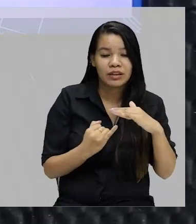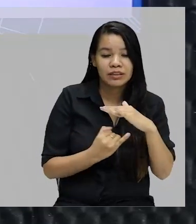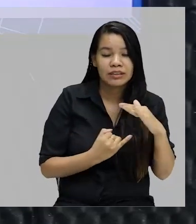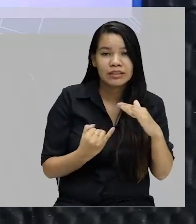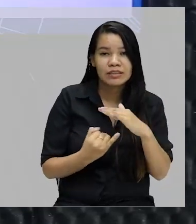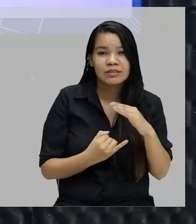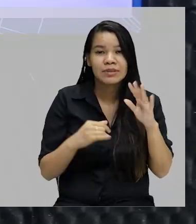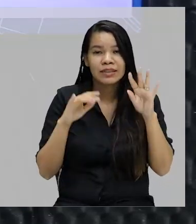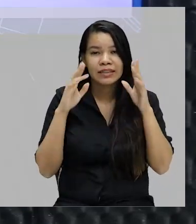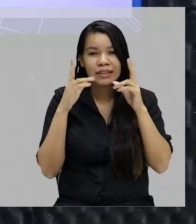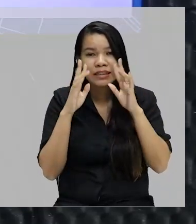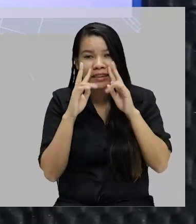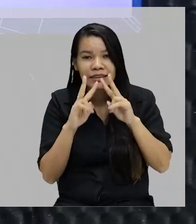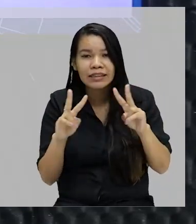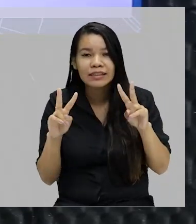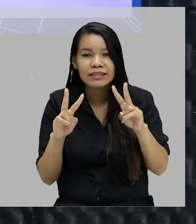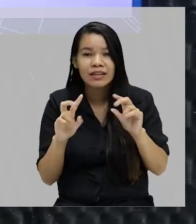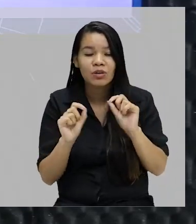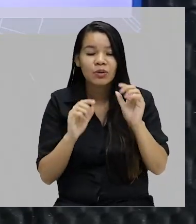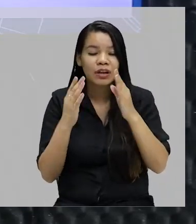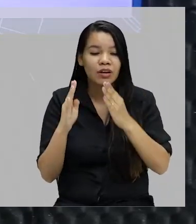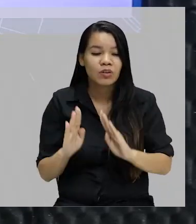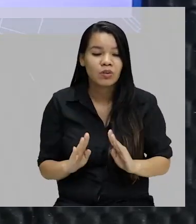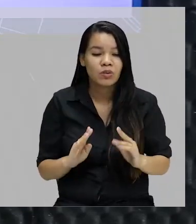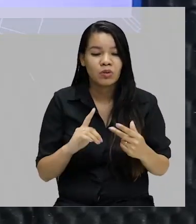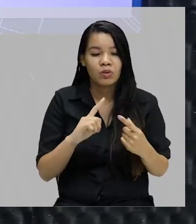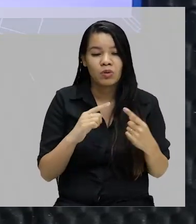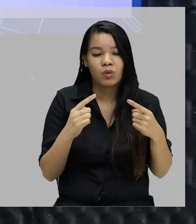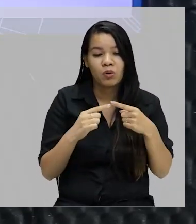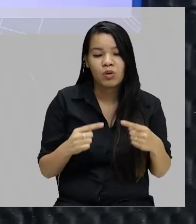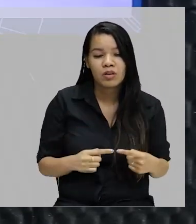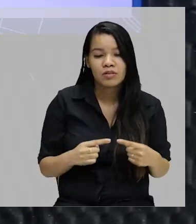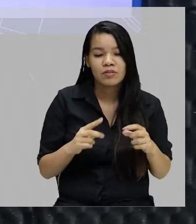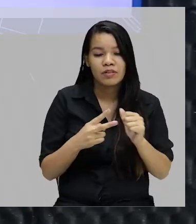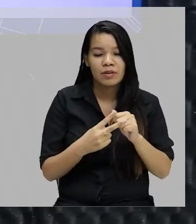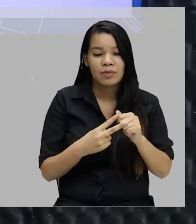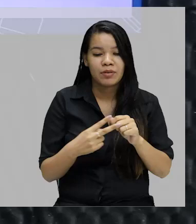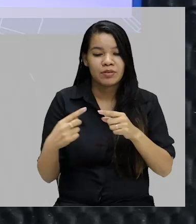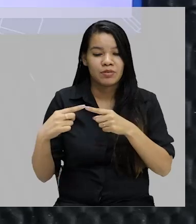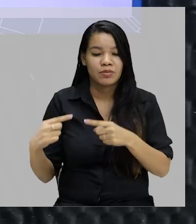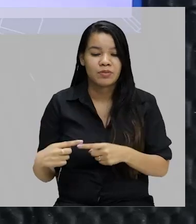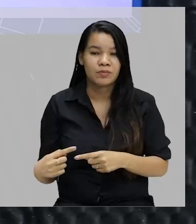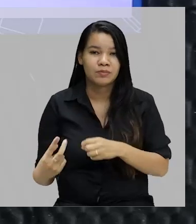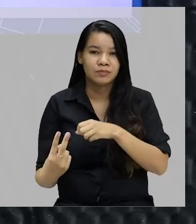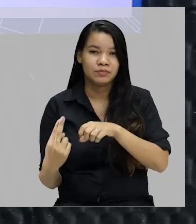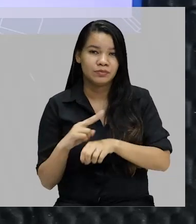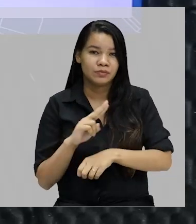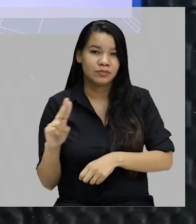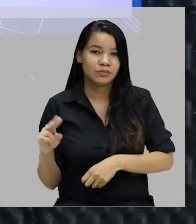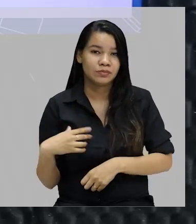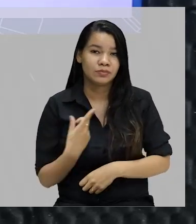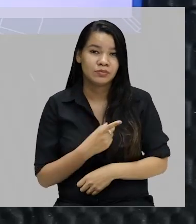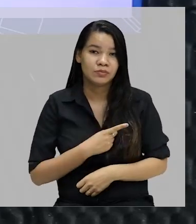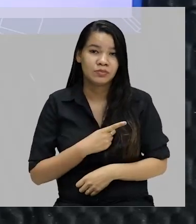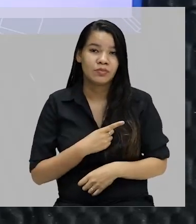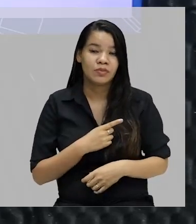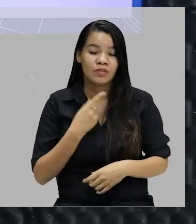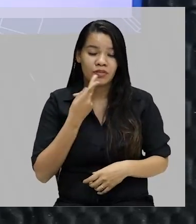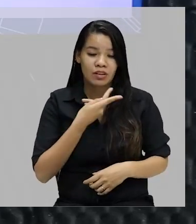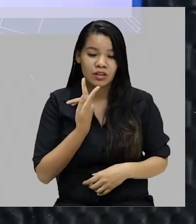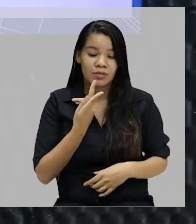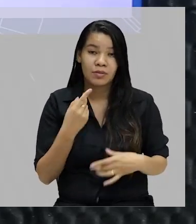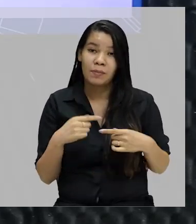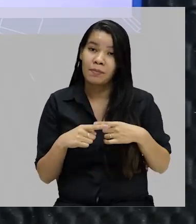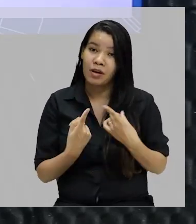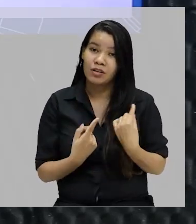nominal. Bom, todos nós falamos e também há situações onde nós precisamos escrever. E é bem aí que